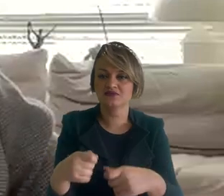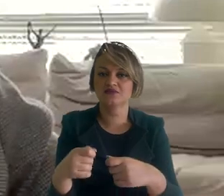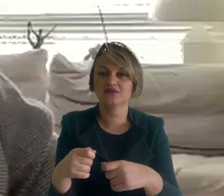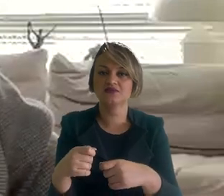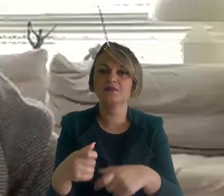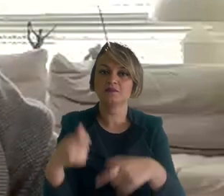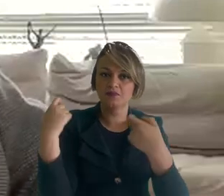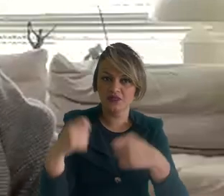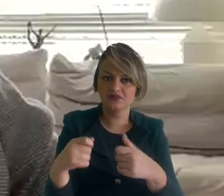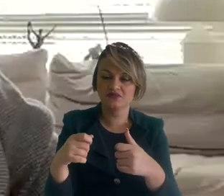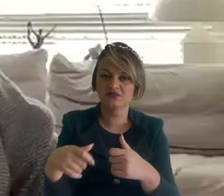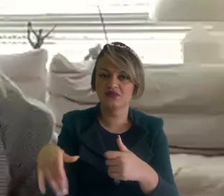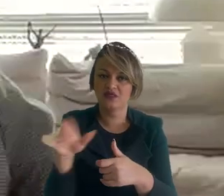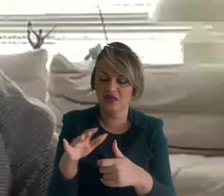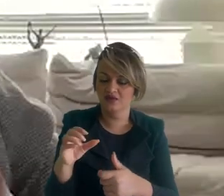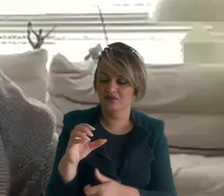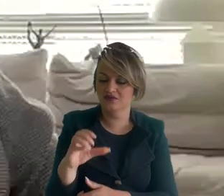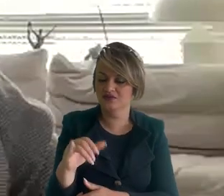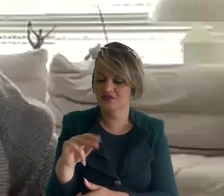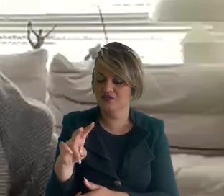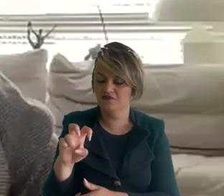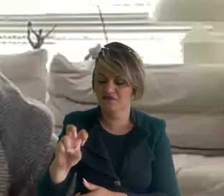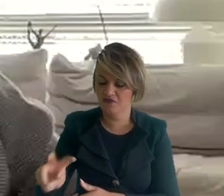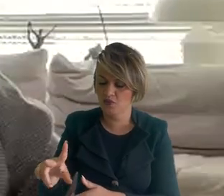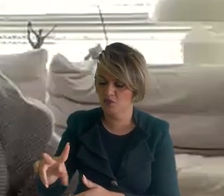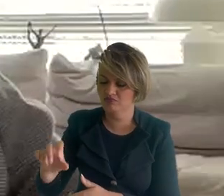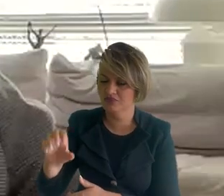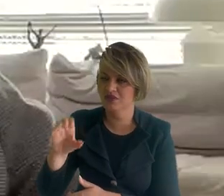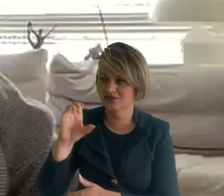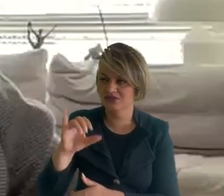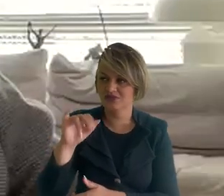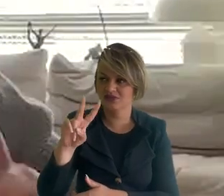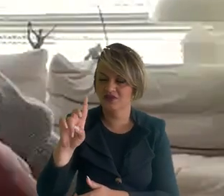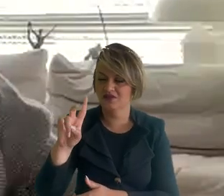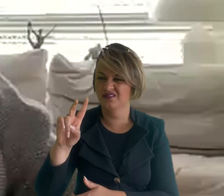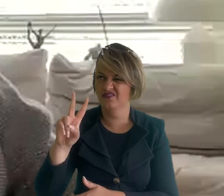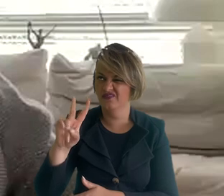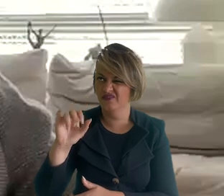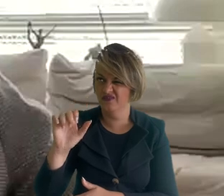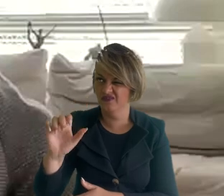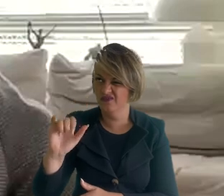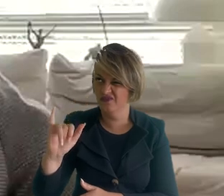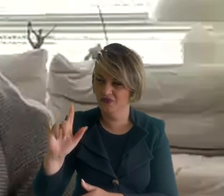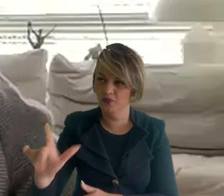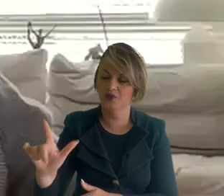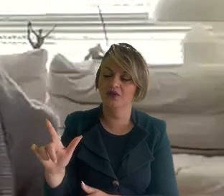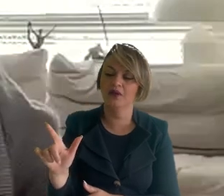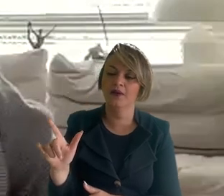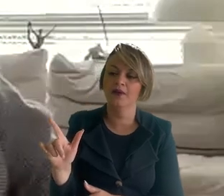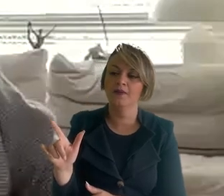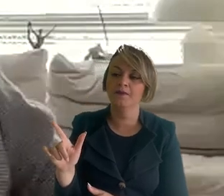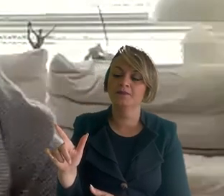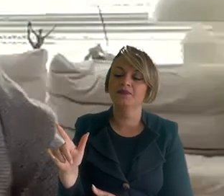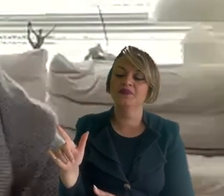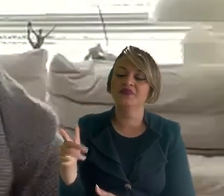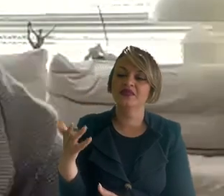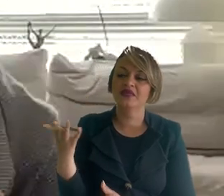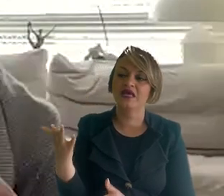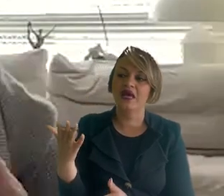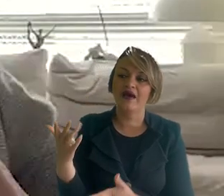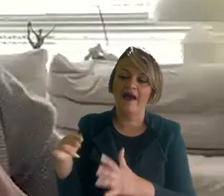imputação civil porque se deu a ocorrência de um de um